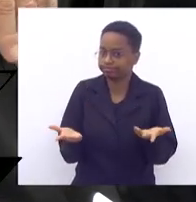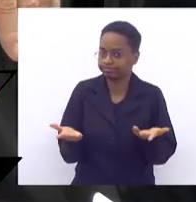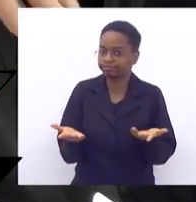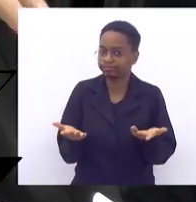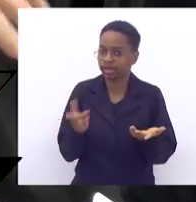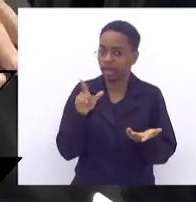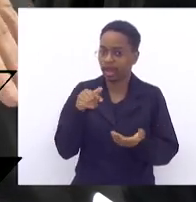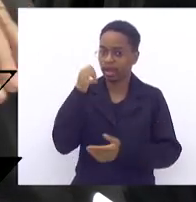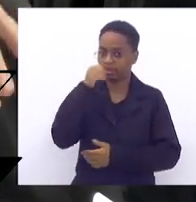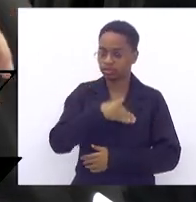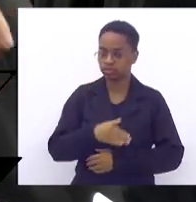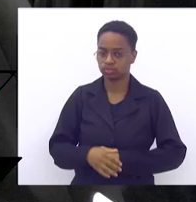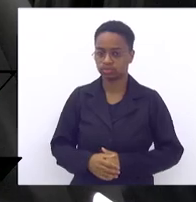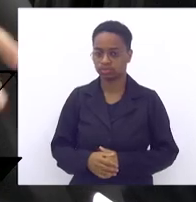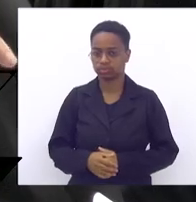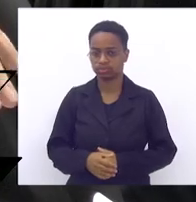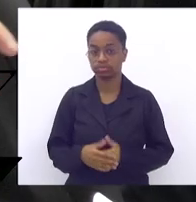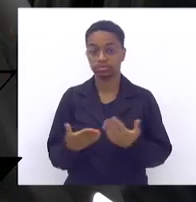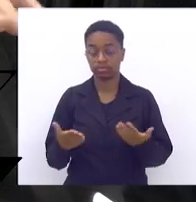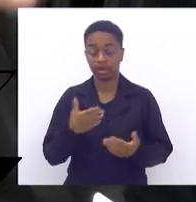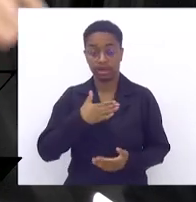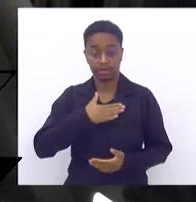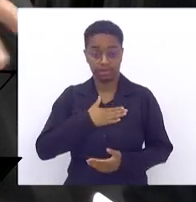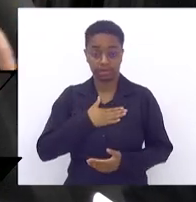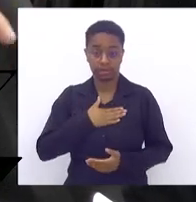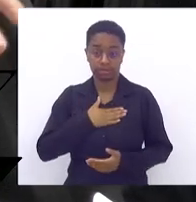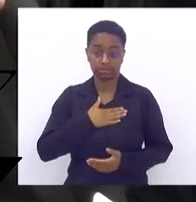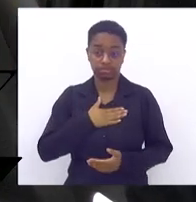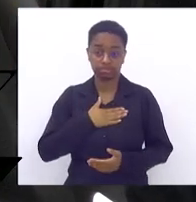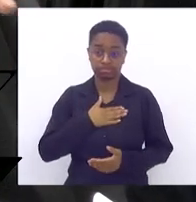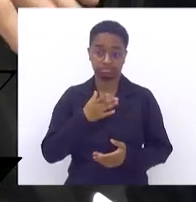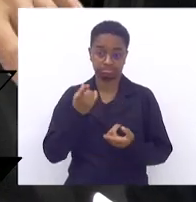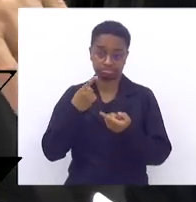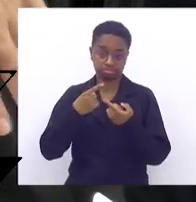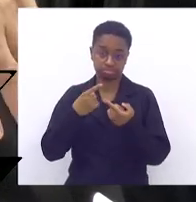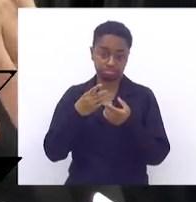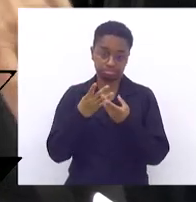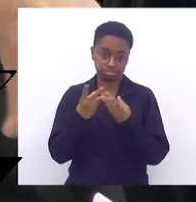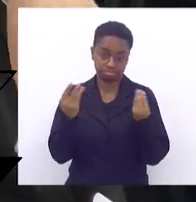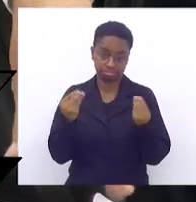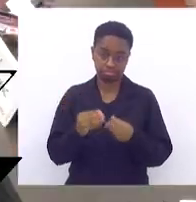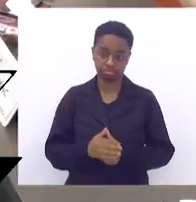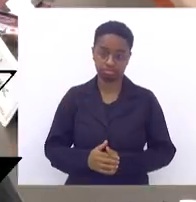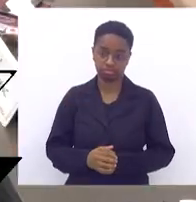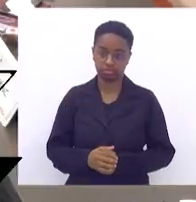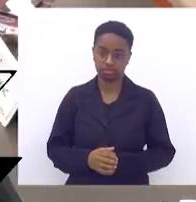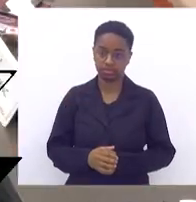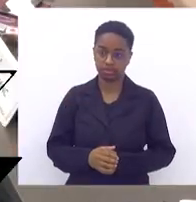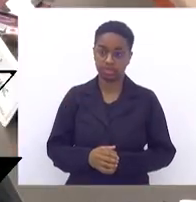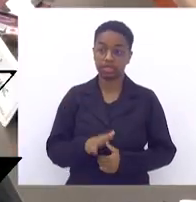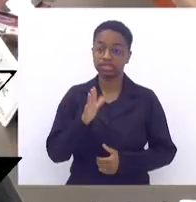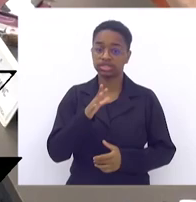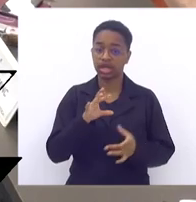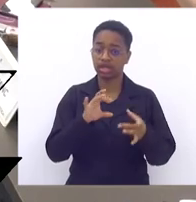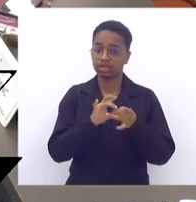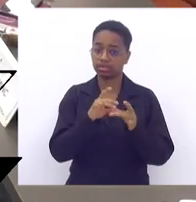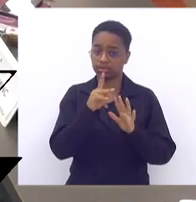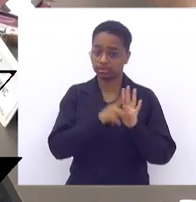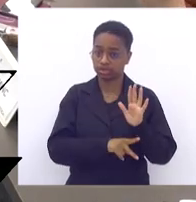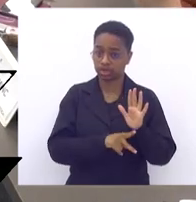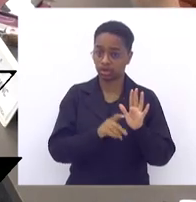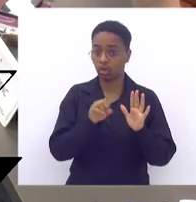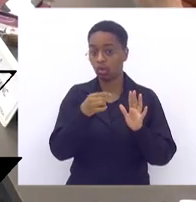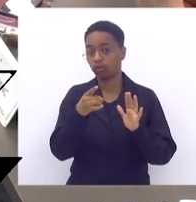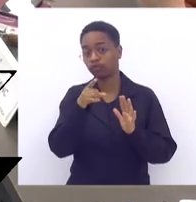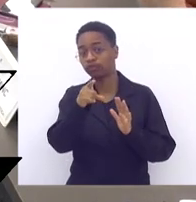cúmulo do absurdo. Então, eu acho que, para mim, fica superado. O deputado Luiz Paulo, isso que Vossa Excelência está dizendo, já está no projeto ou é uma emenda que